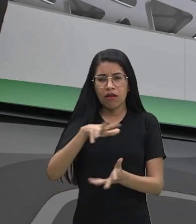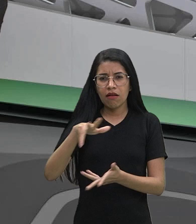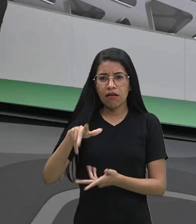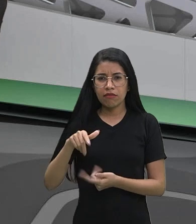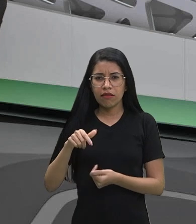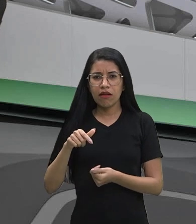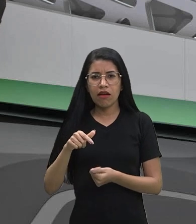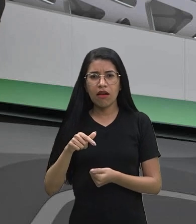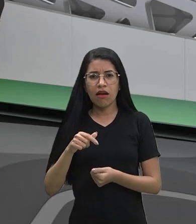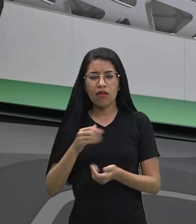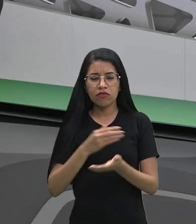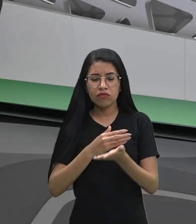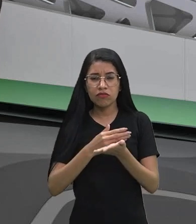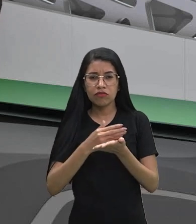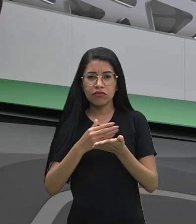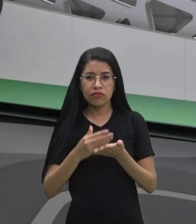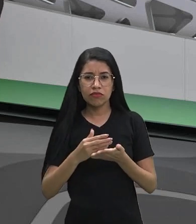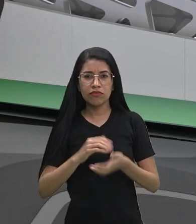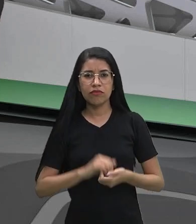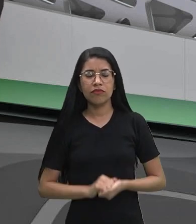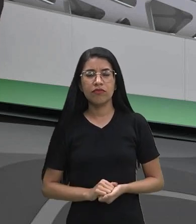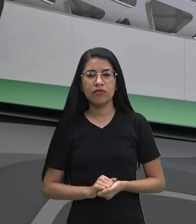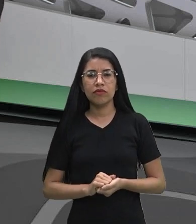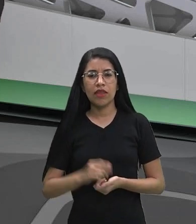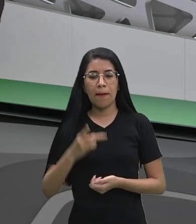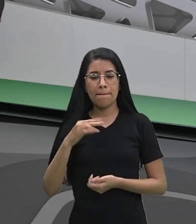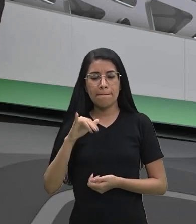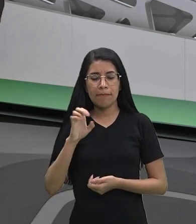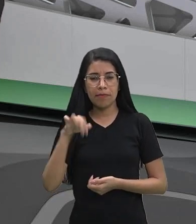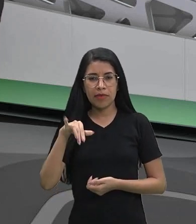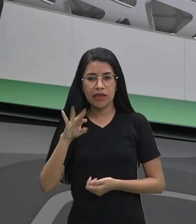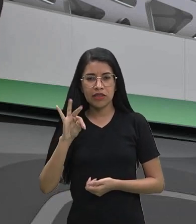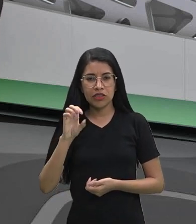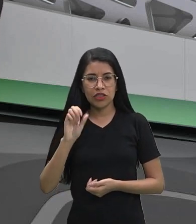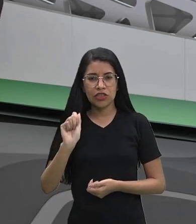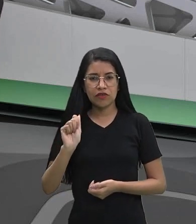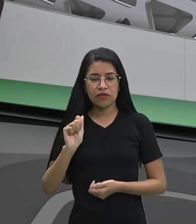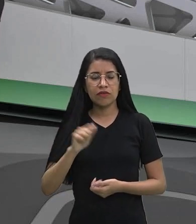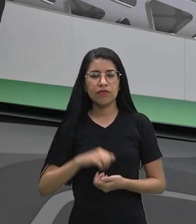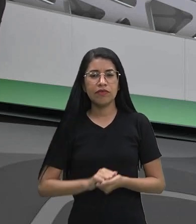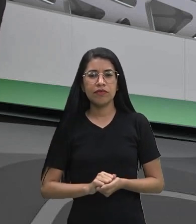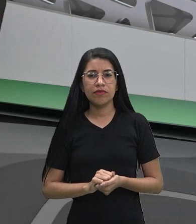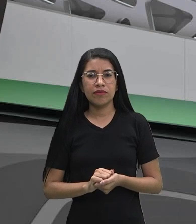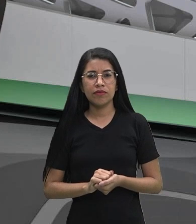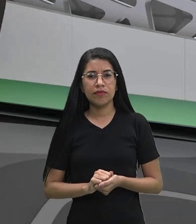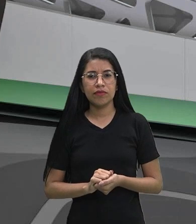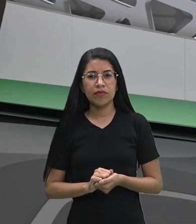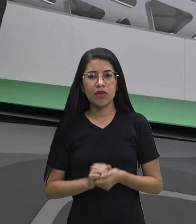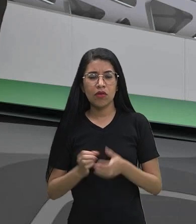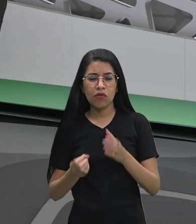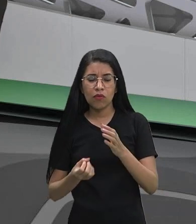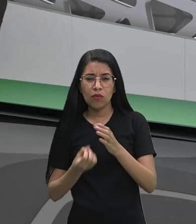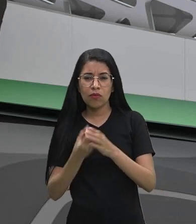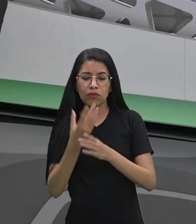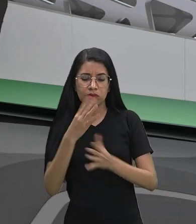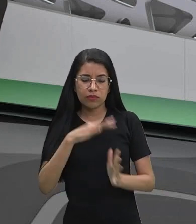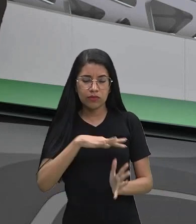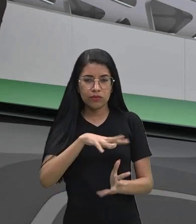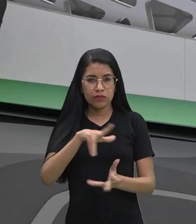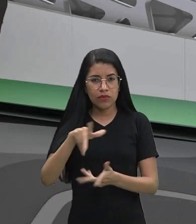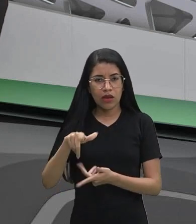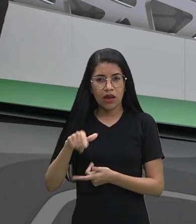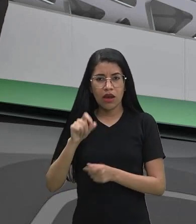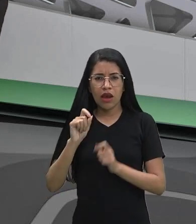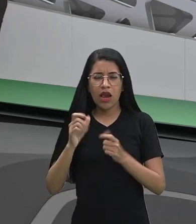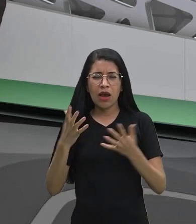de Terra primitiva. Então, estima-se que na Terra primitiva, logo aí no surgimento da Terra, era